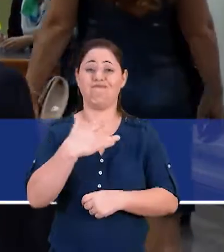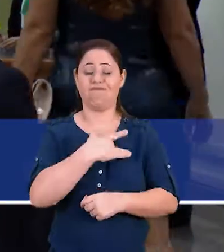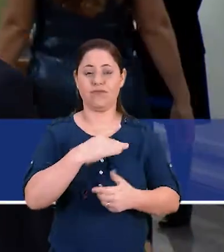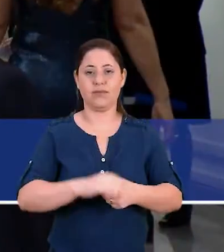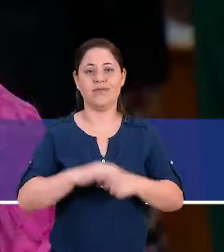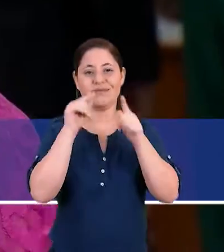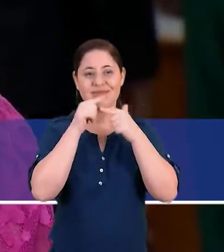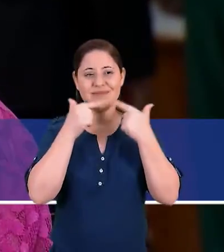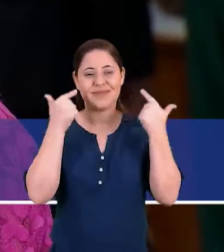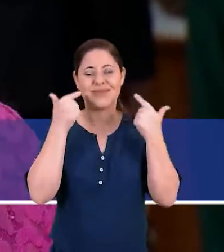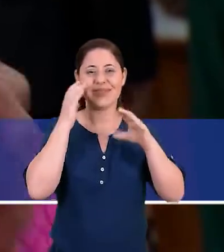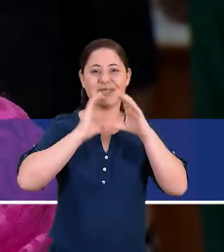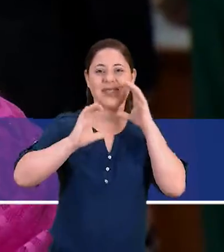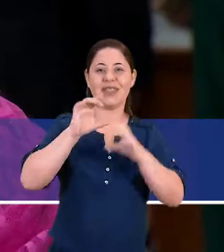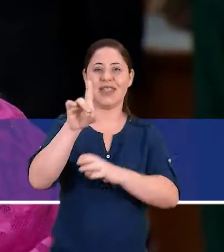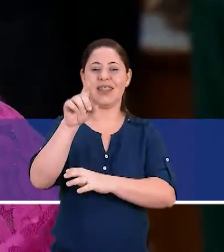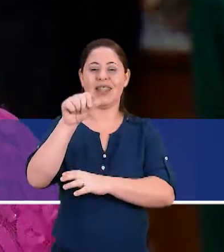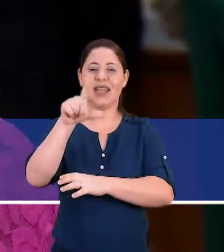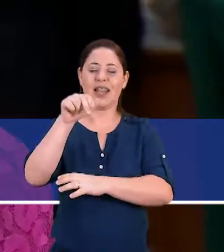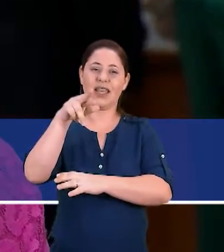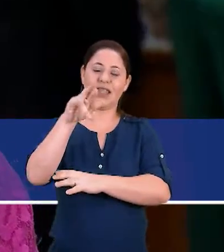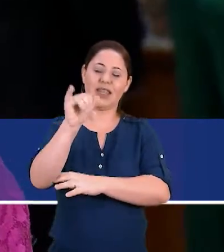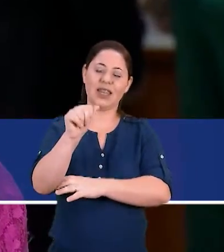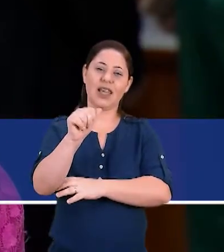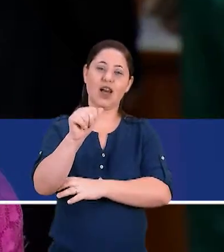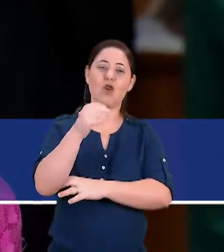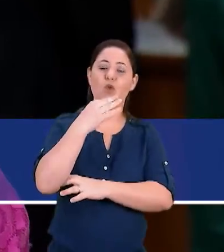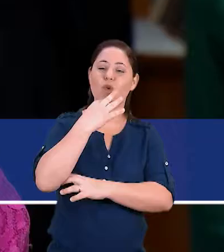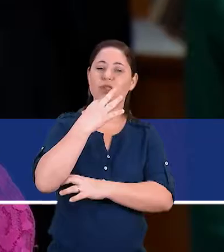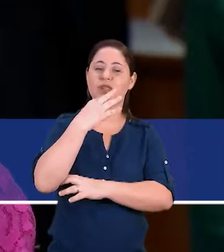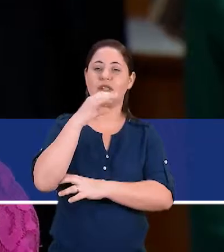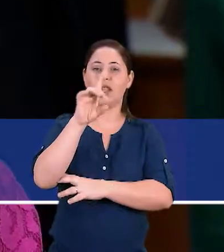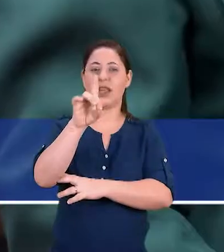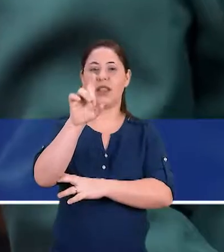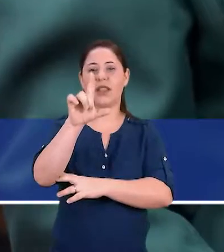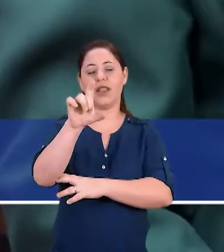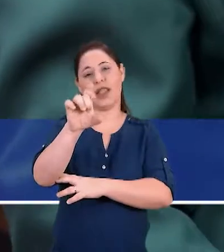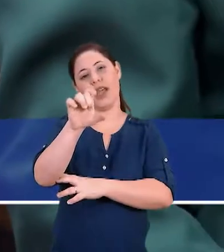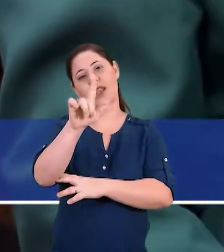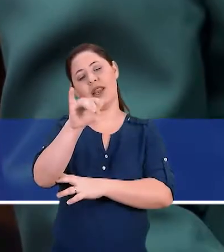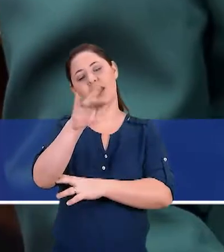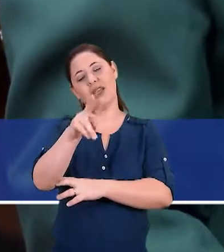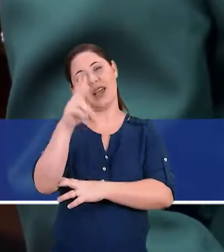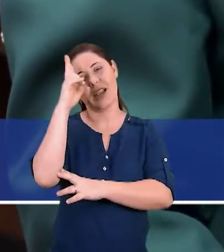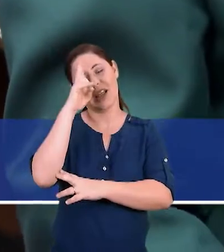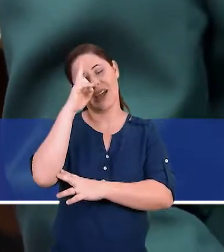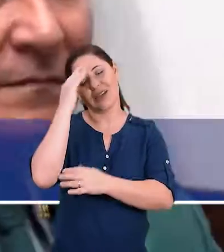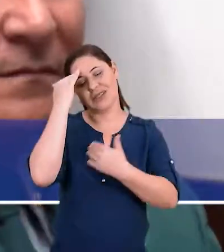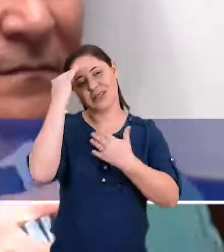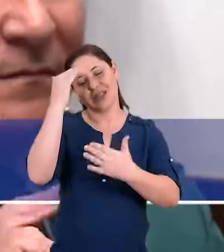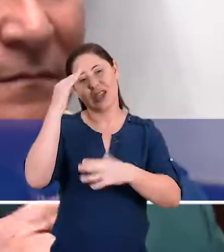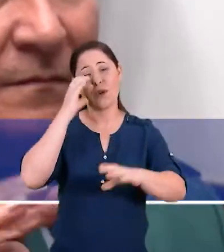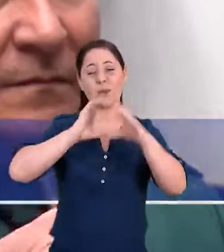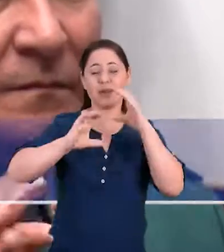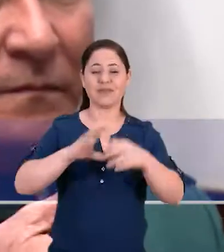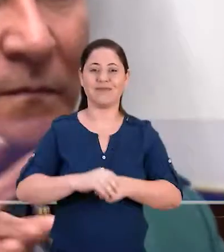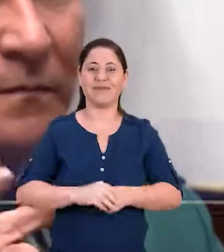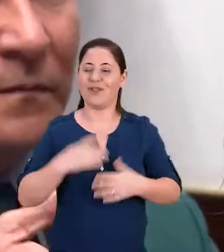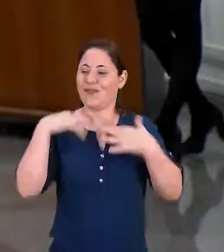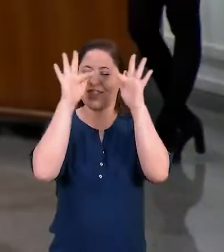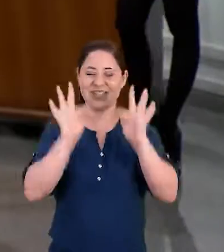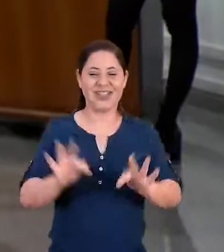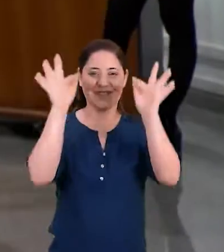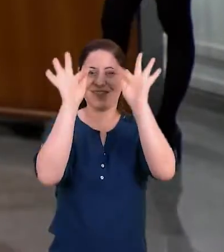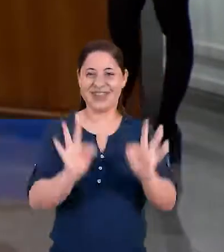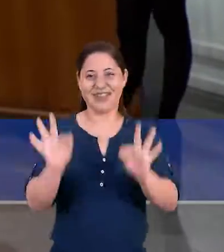por saúde. Sorridente, a cantora Delanira Pereira Gonçalves, a Delinha, agradeceu a lembrança de seu legado musical no estado.